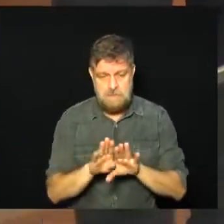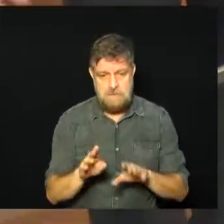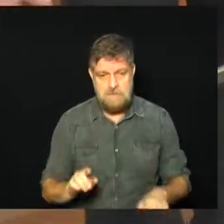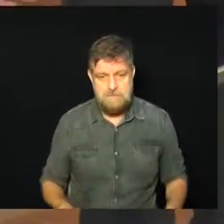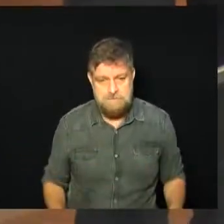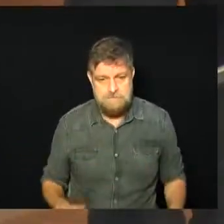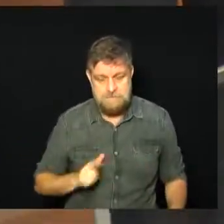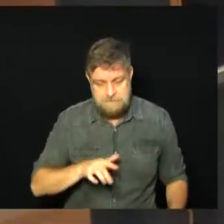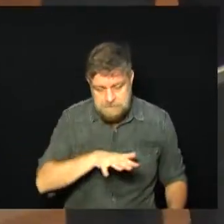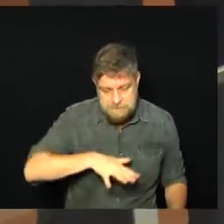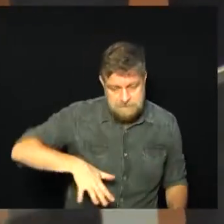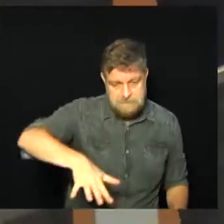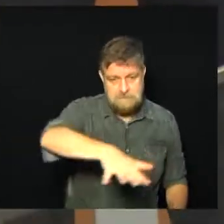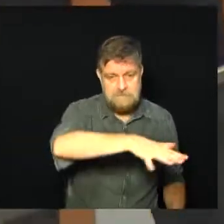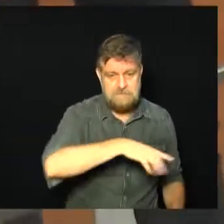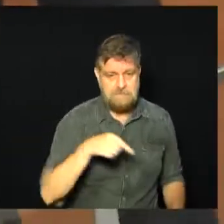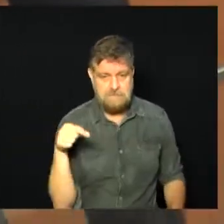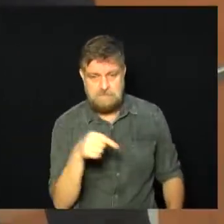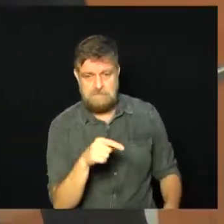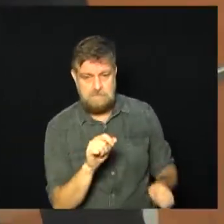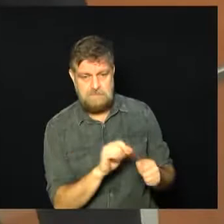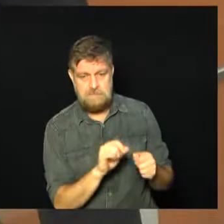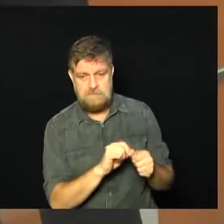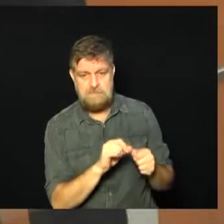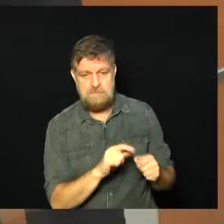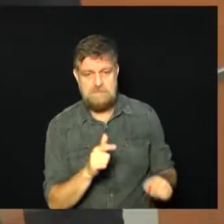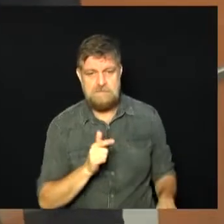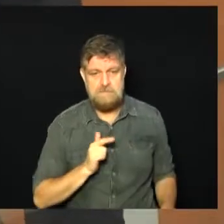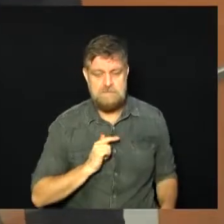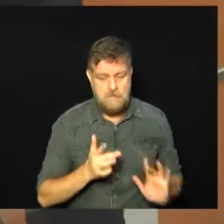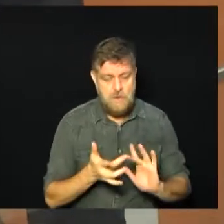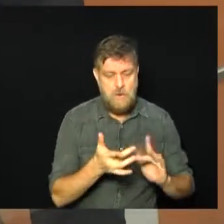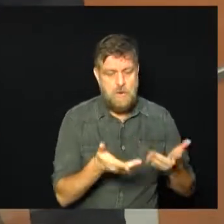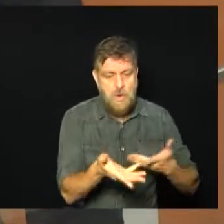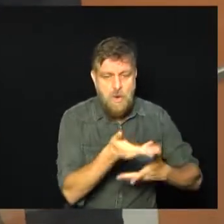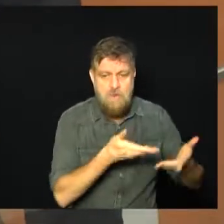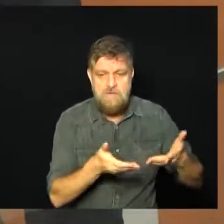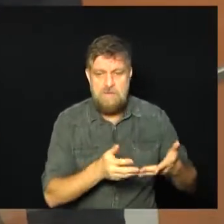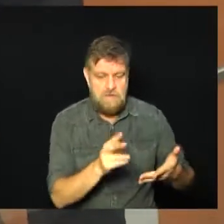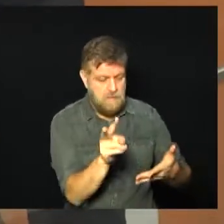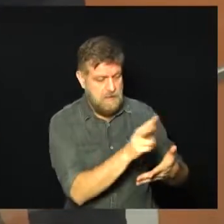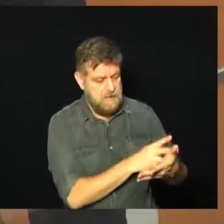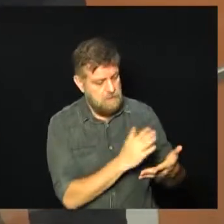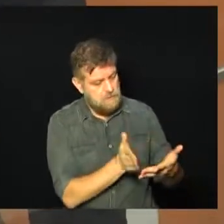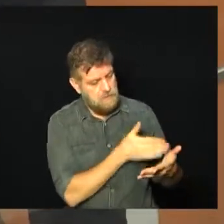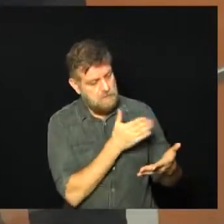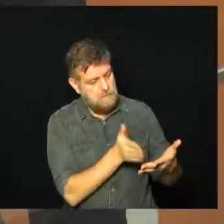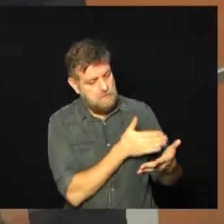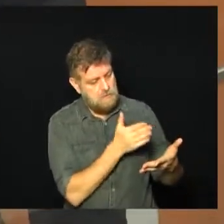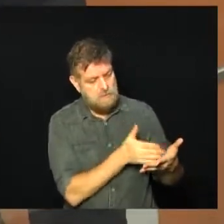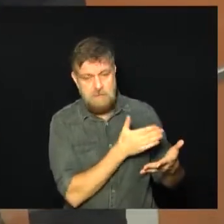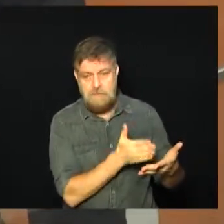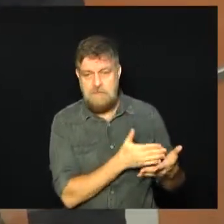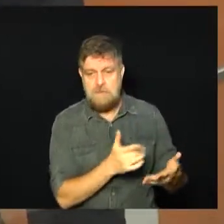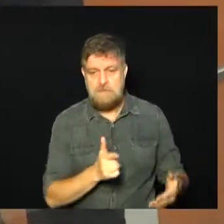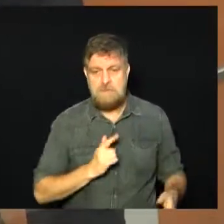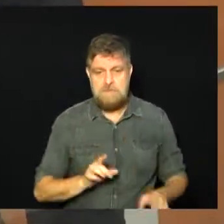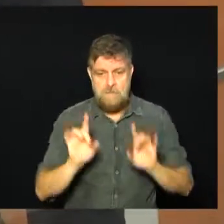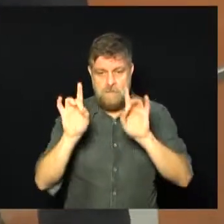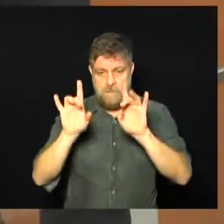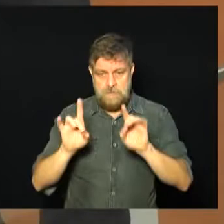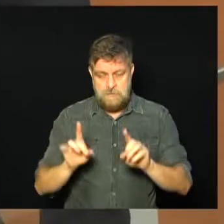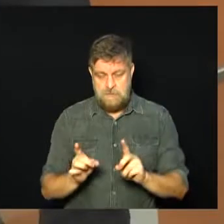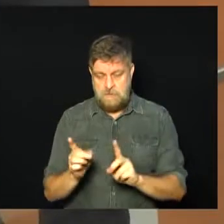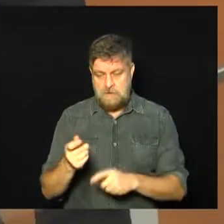para áreas que, vamos fazer um Parklet para um convívio, para uma leitura, para uma situação que não seja específica também